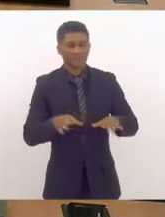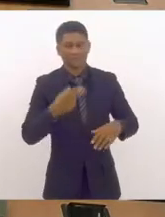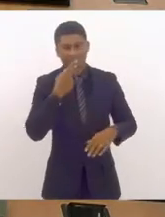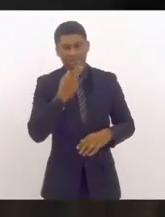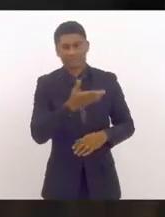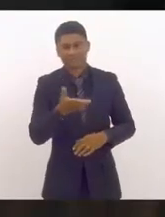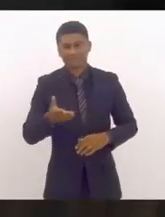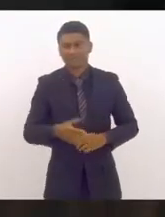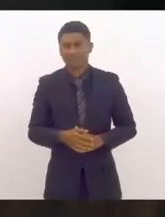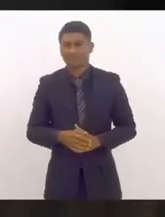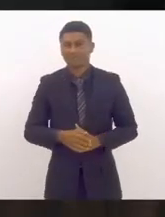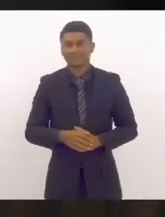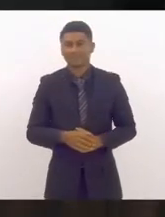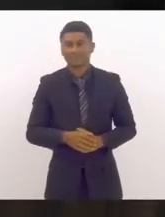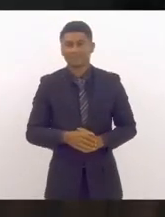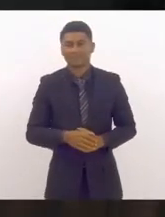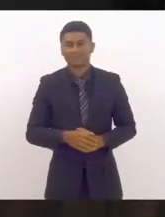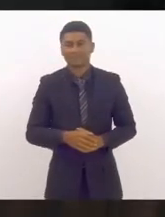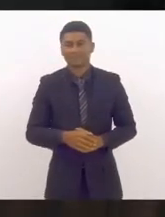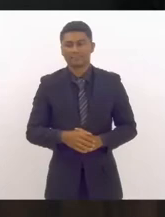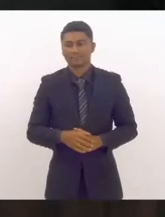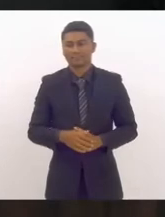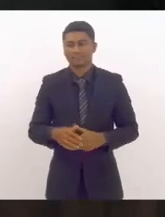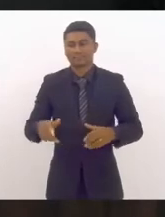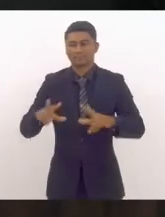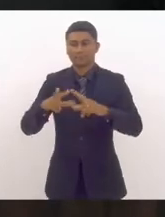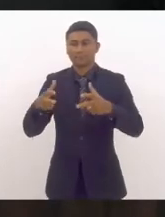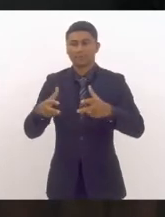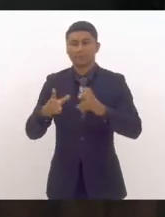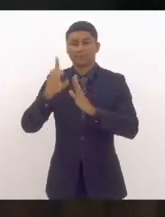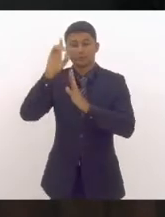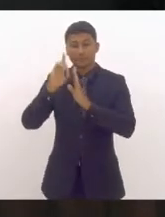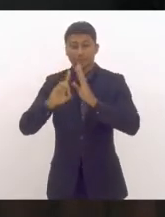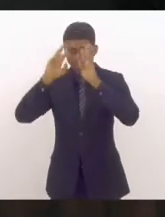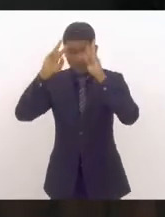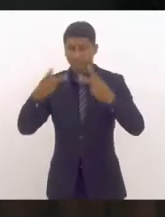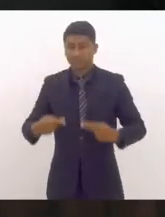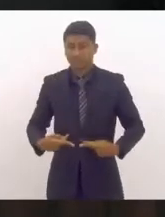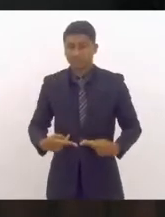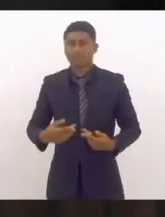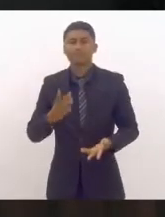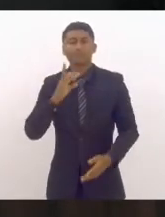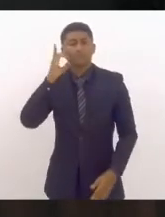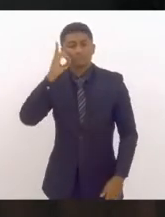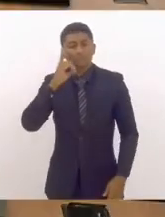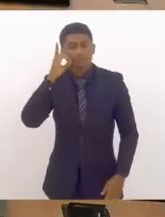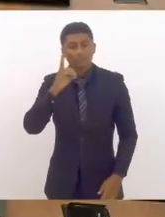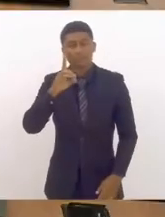presidente. Pela Comissão de Defesa dos Direitos Humanos e Cidadania, deputada Dani Monteiro.